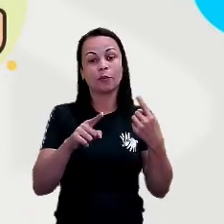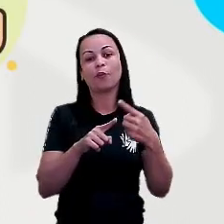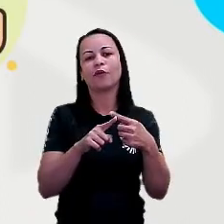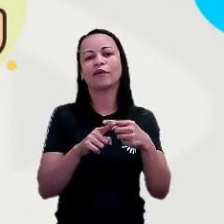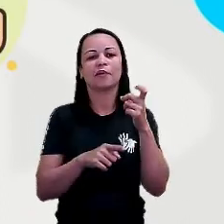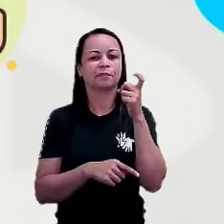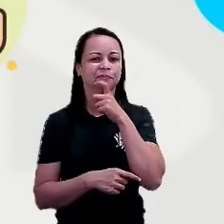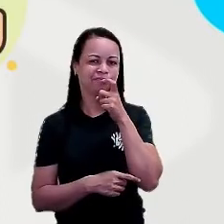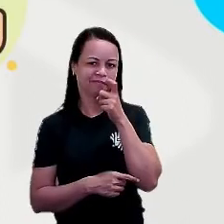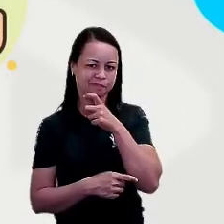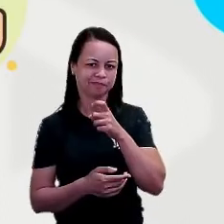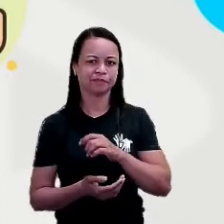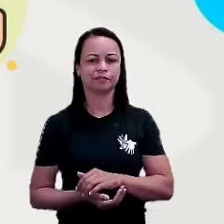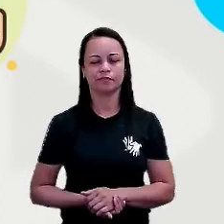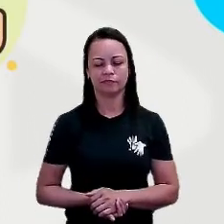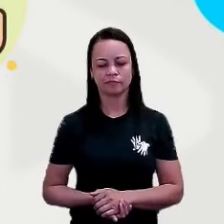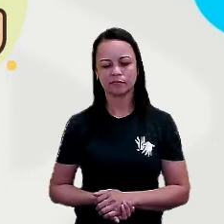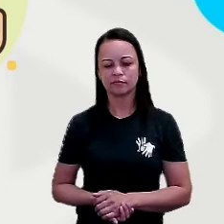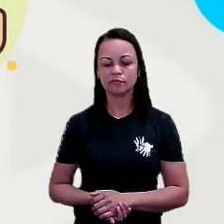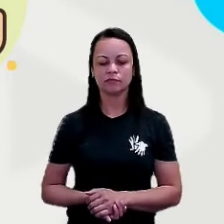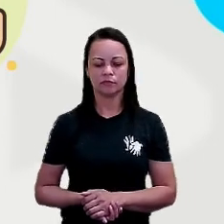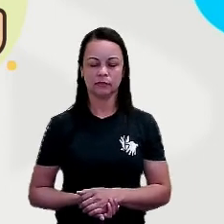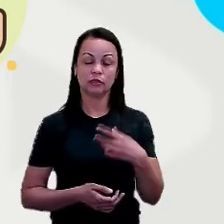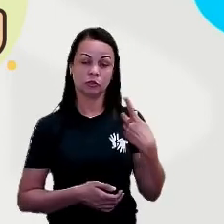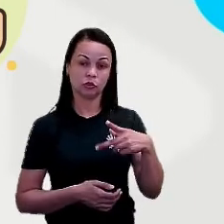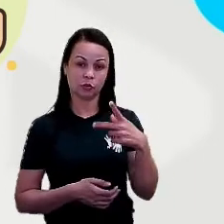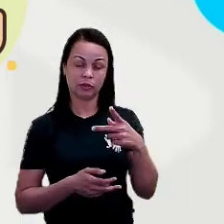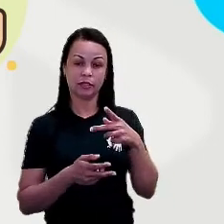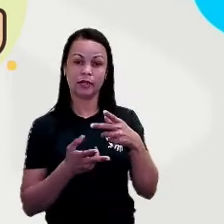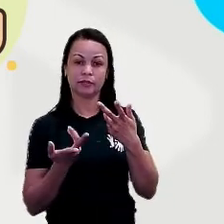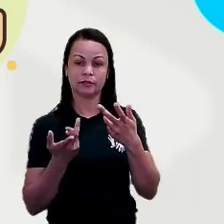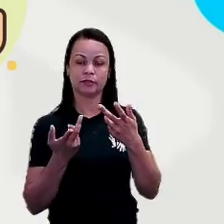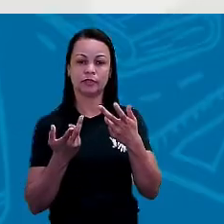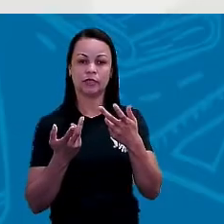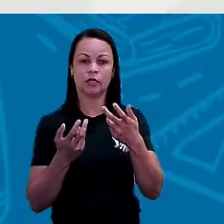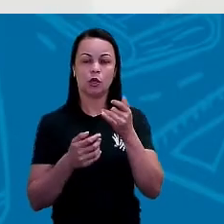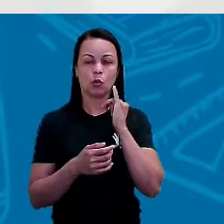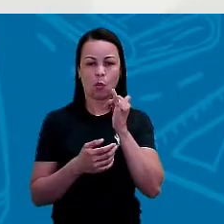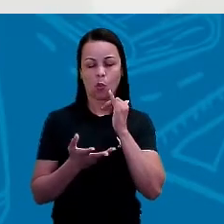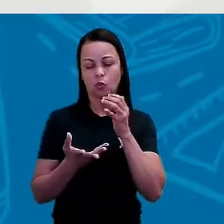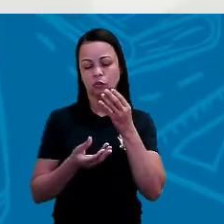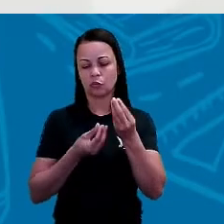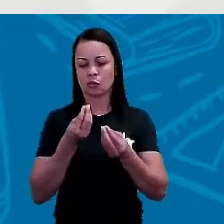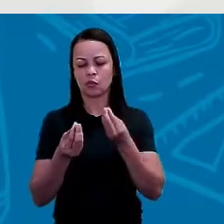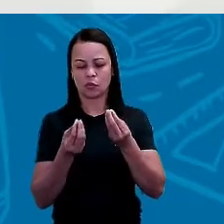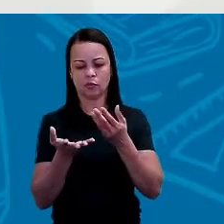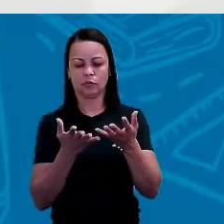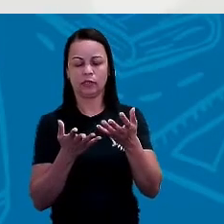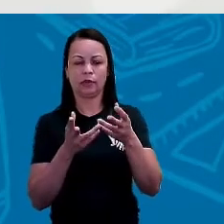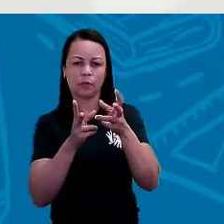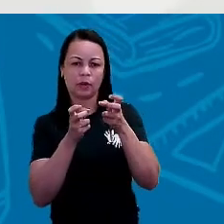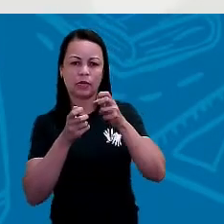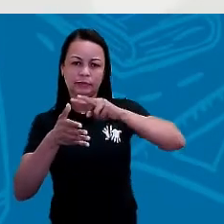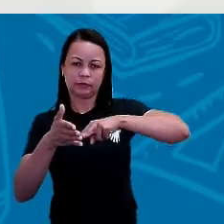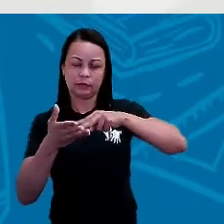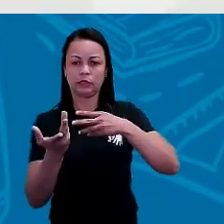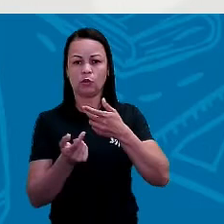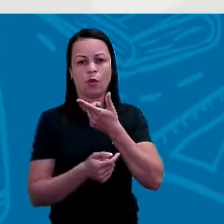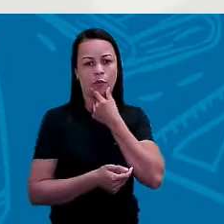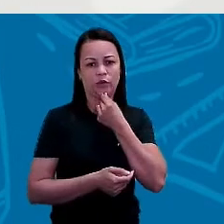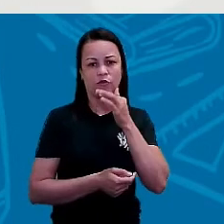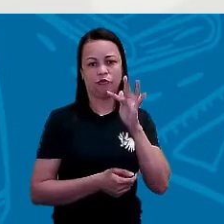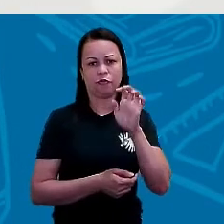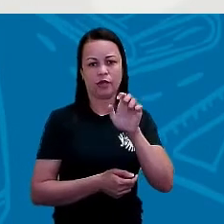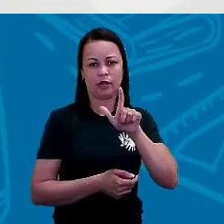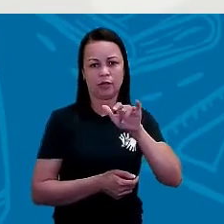Então, sobre esse conto que nós acabamos de ler, né? A gente percebeu que o narrador aí não é o narrador personagem, não é Felipe que está contando a situação.